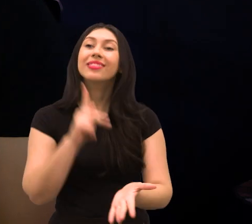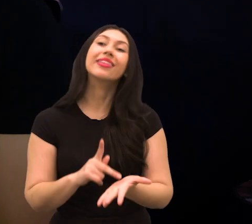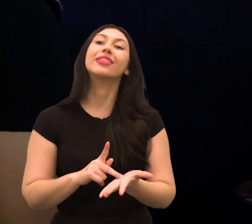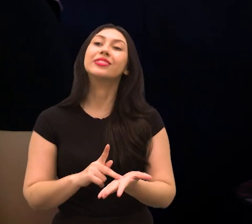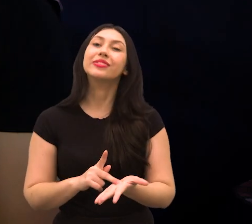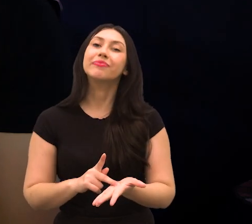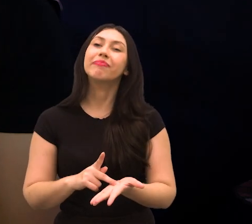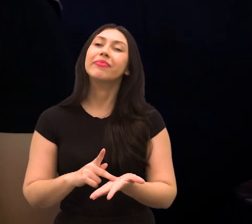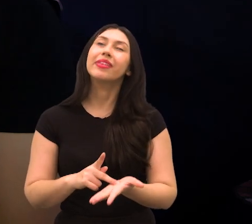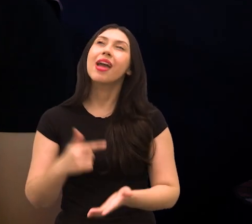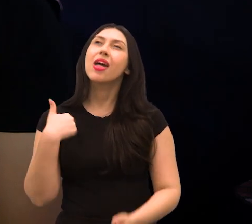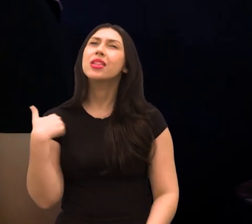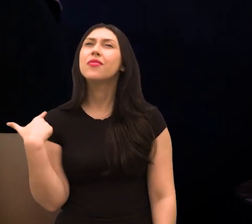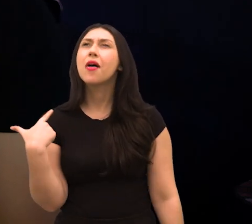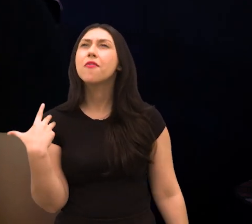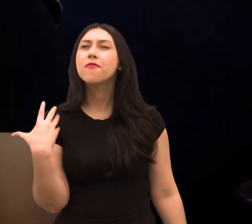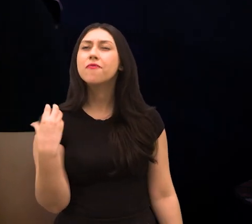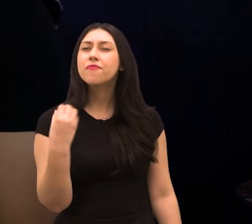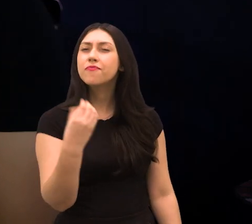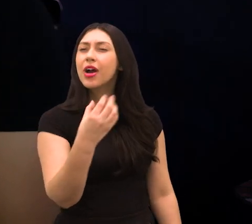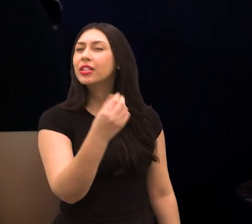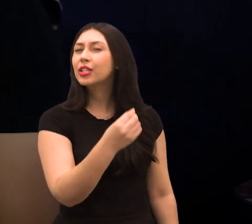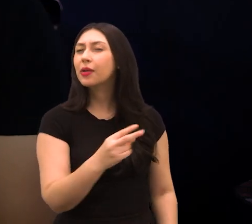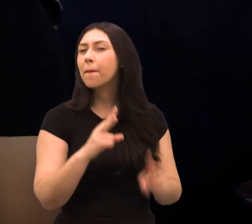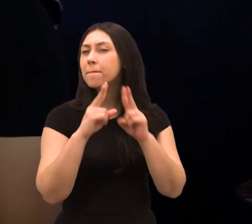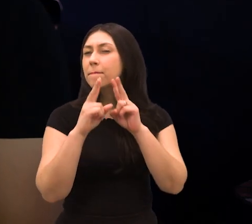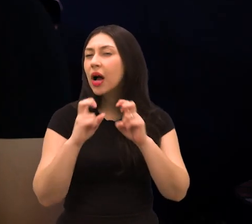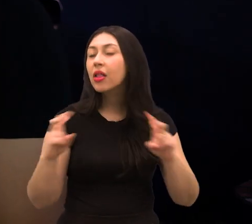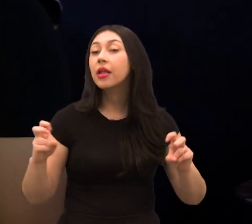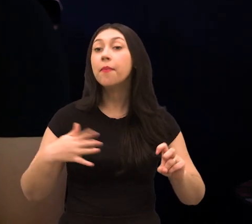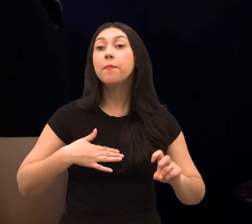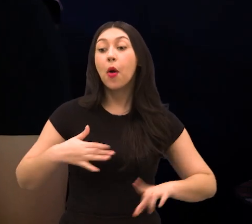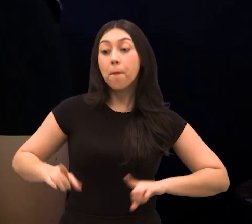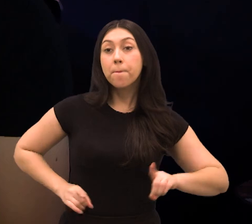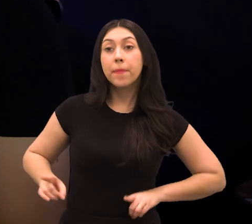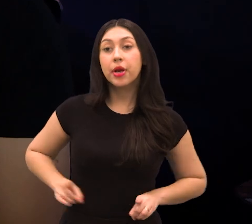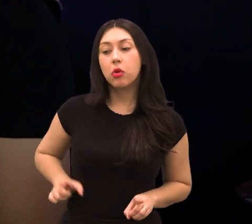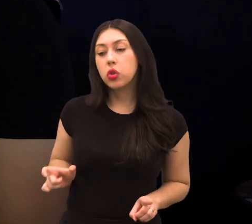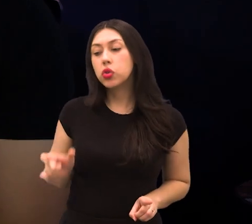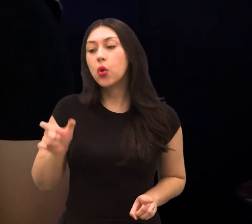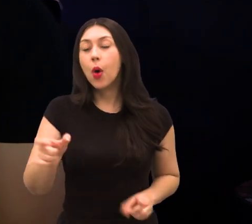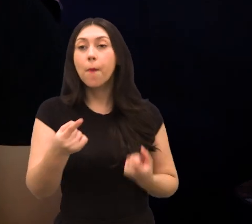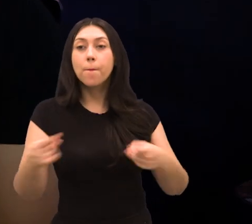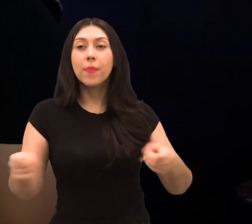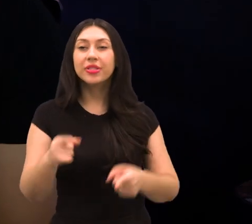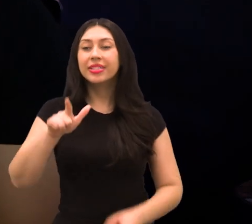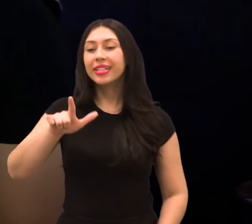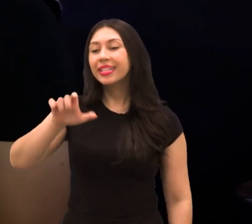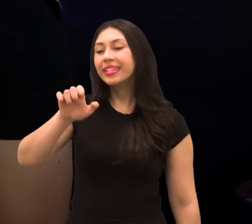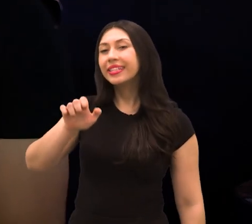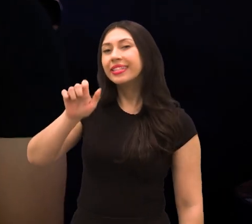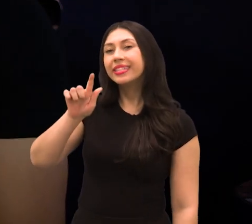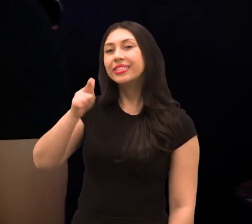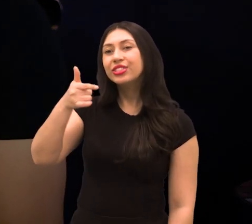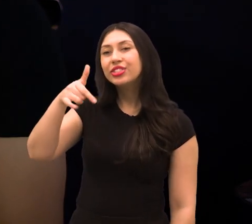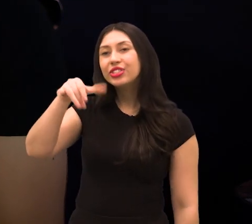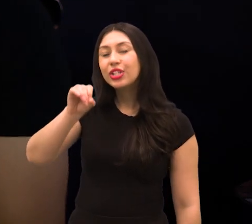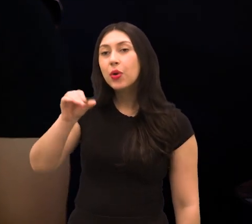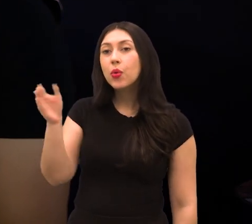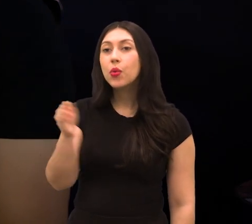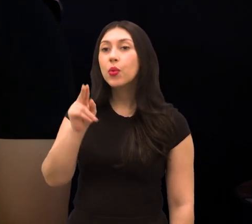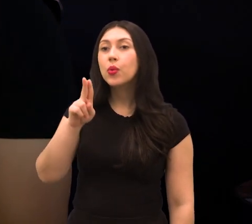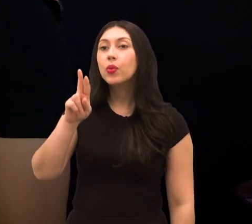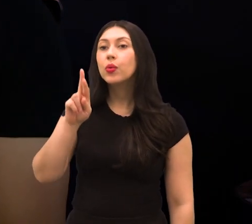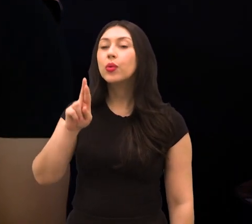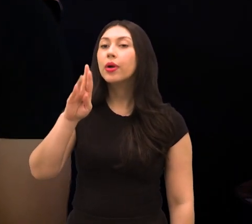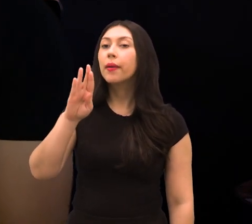de fato, foi quando eu estava indo para Florianópolis e o meu botou uma fita para escutar a Legião Urbana, em 87. Que